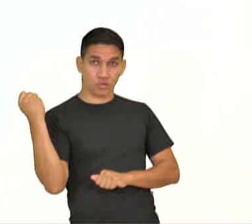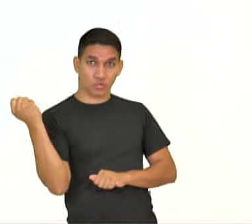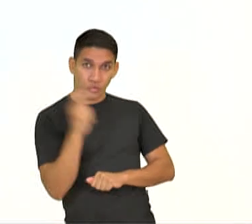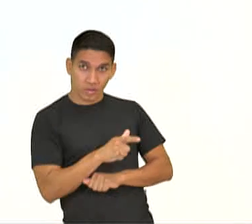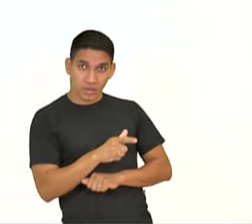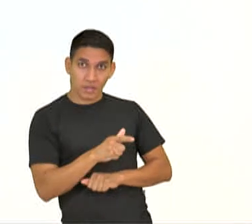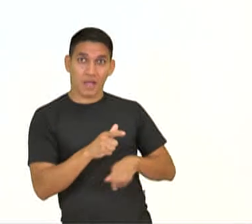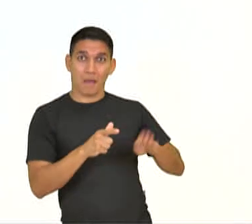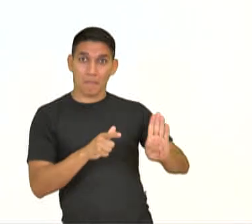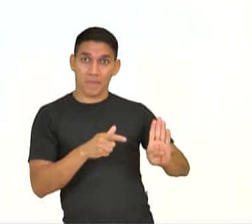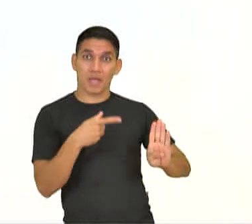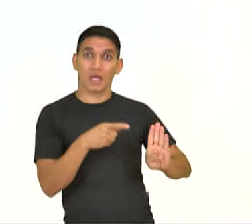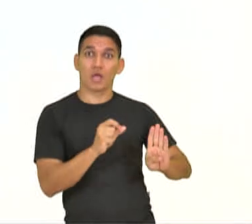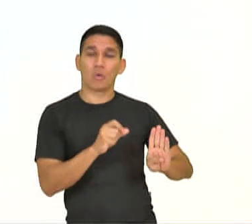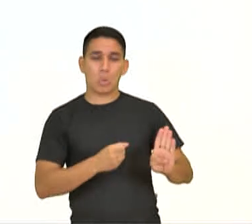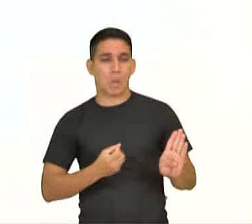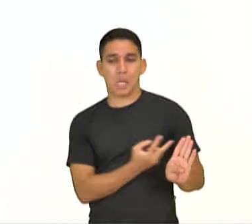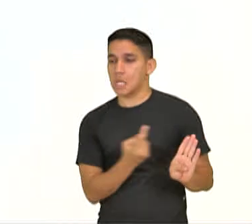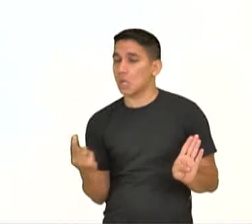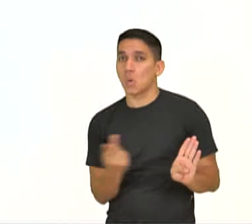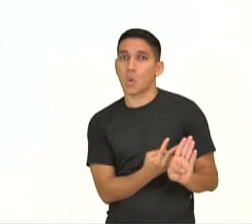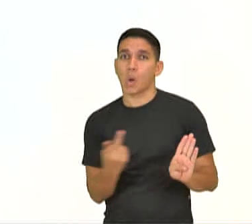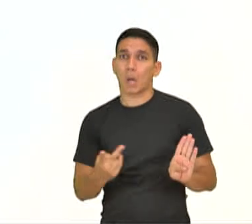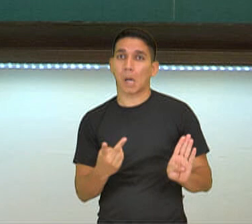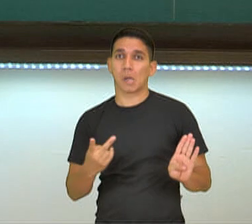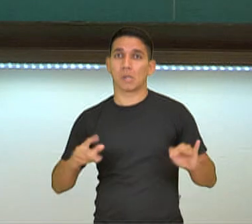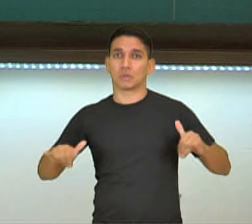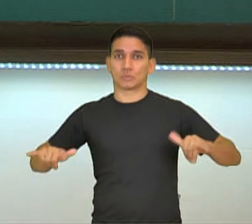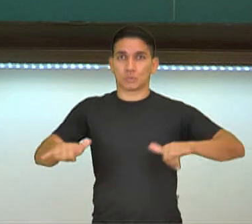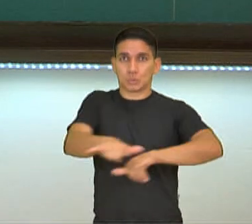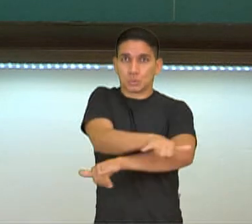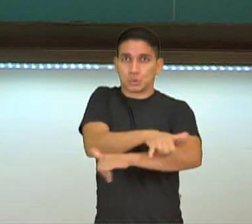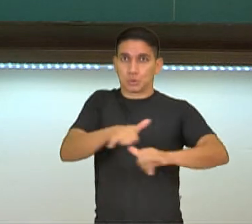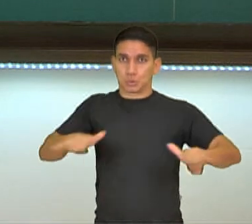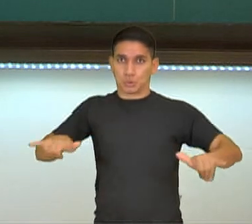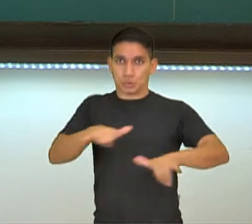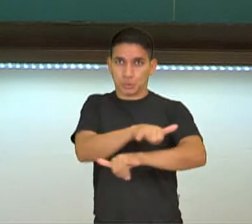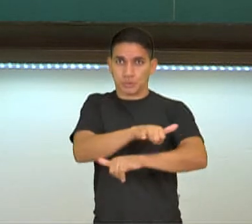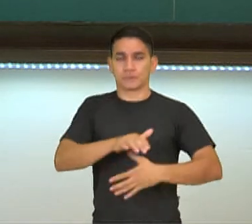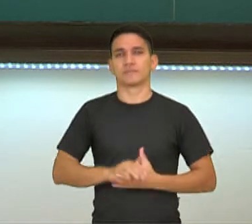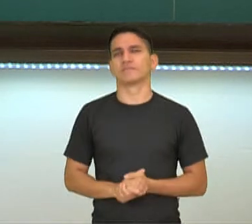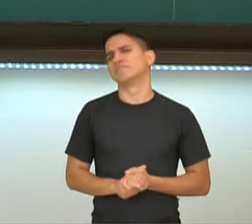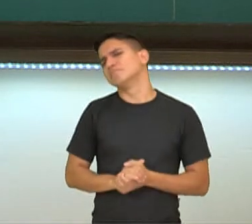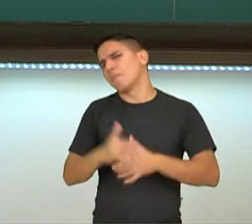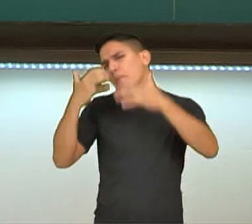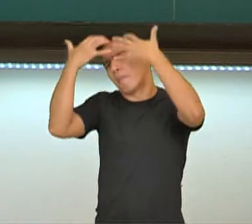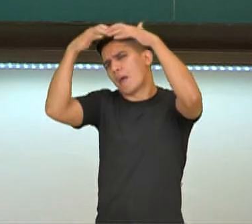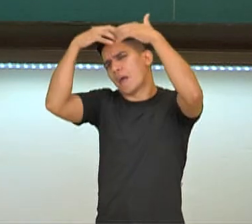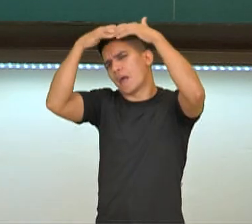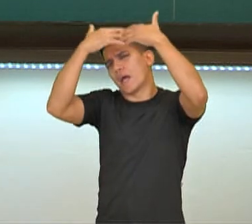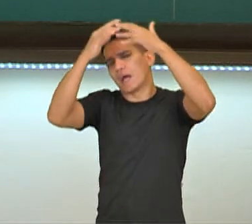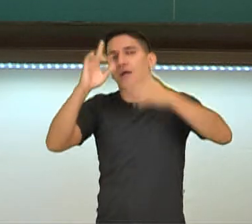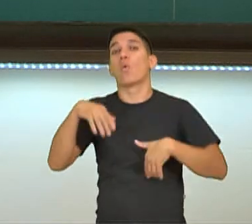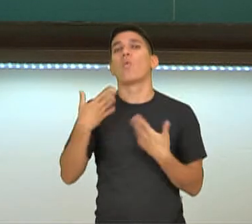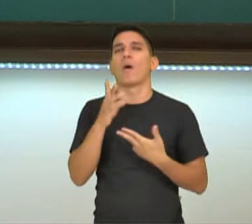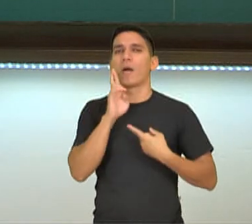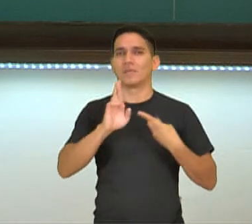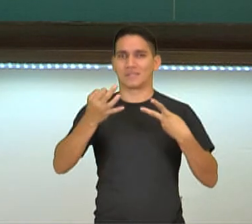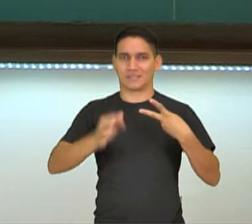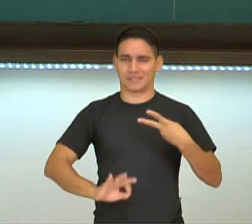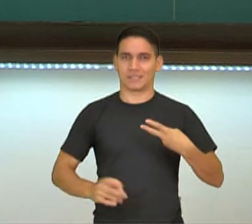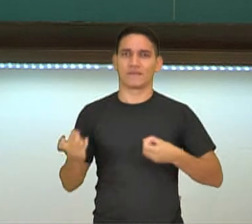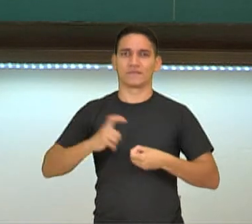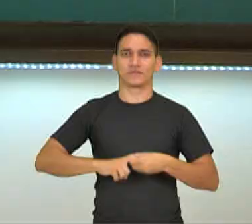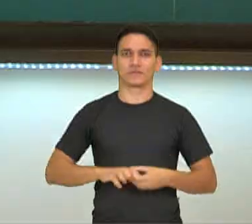por B é de igual intensidade que sentida por A. Ok? Pensa aí e vamos ver qual é a resposta correta